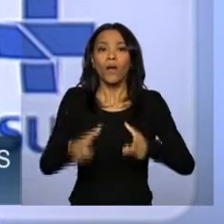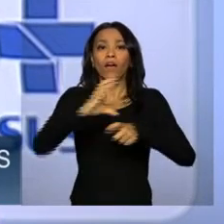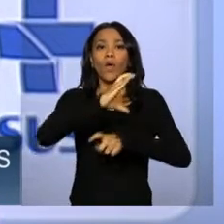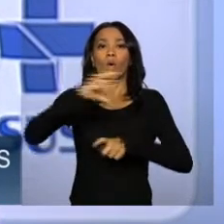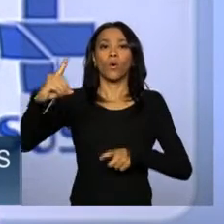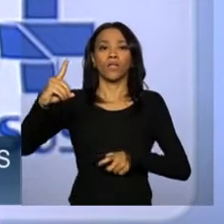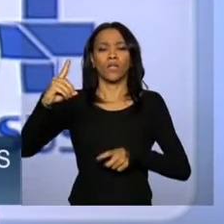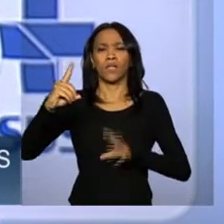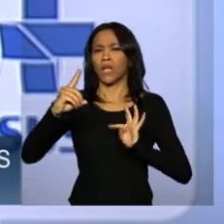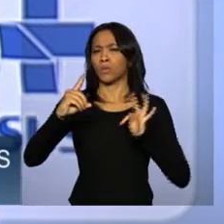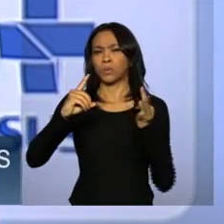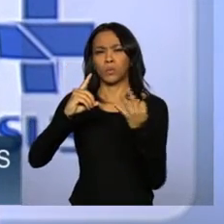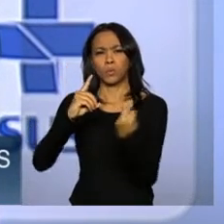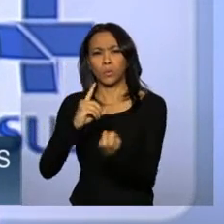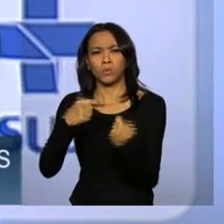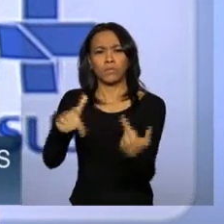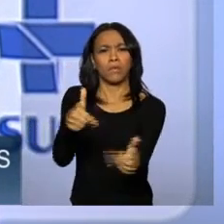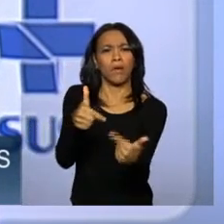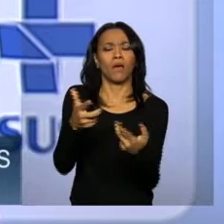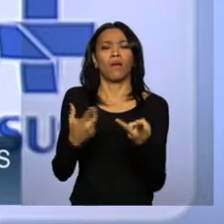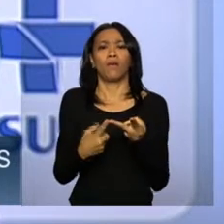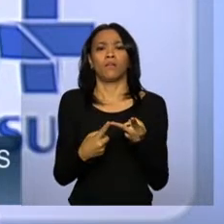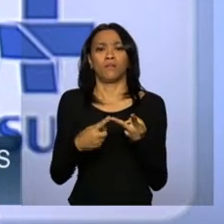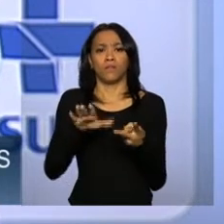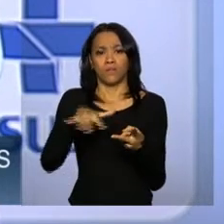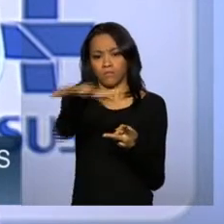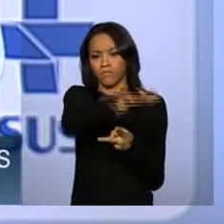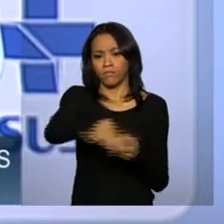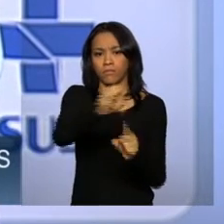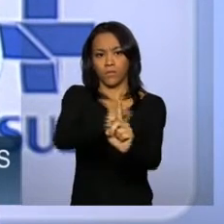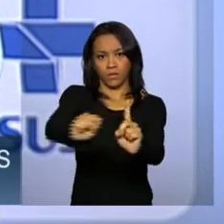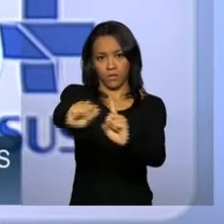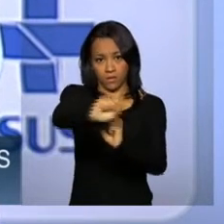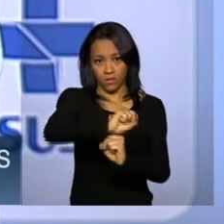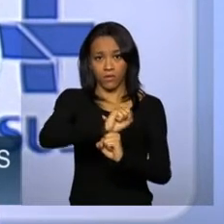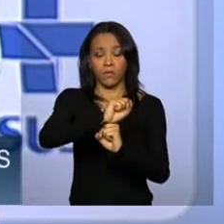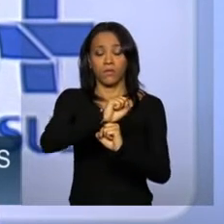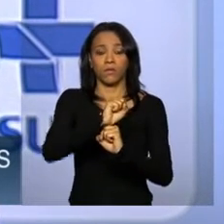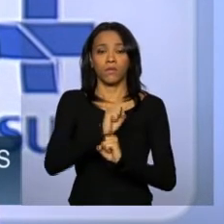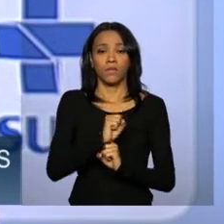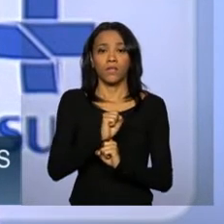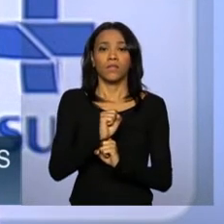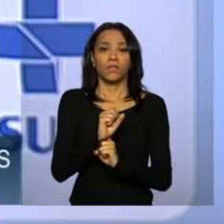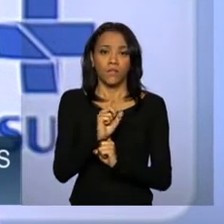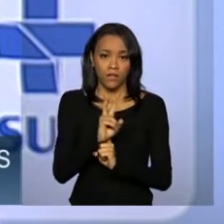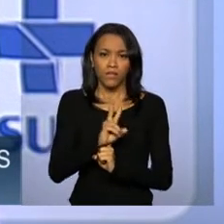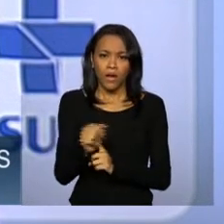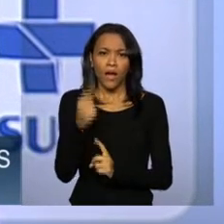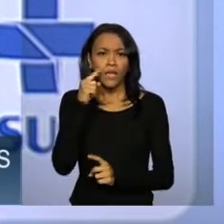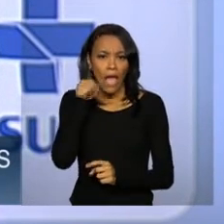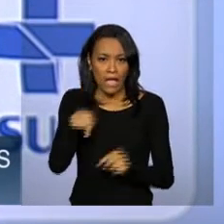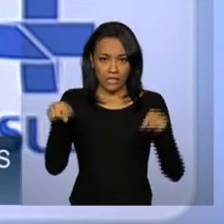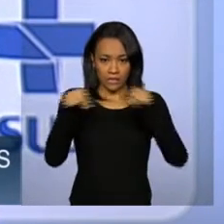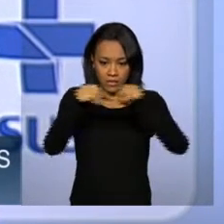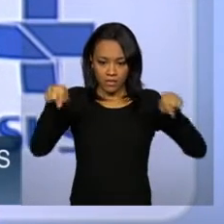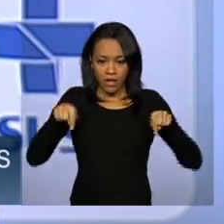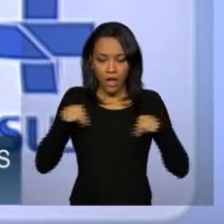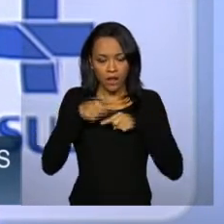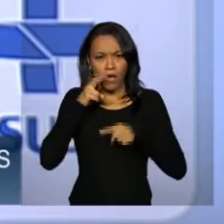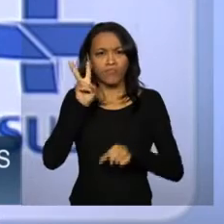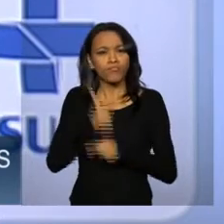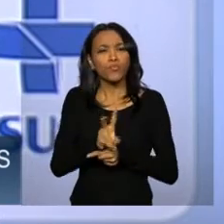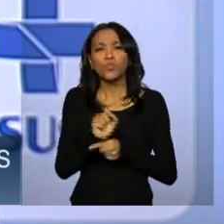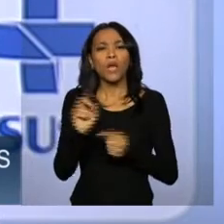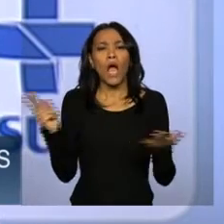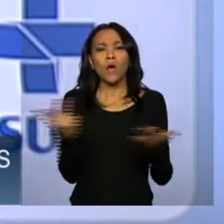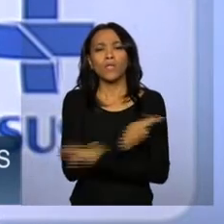de vetores e mobilização social, que efetivamente acompanhará toda a atividade ao